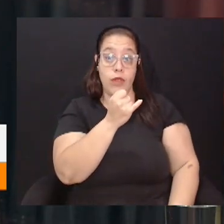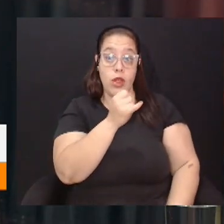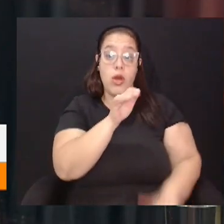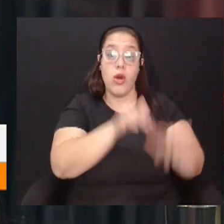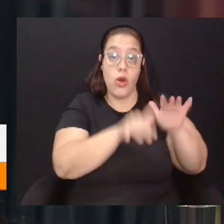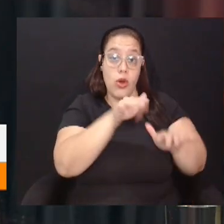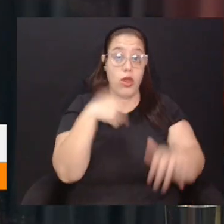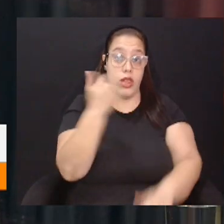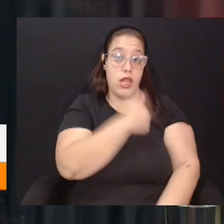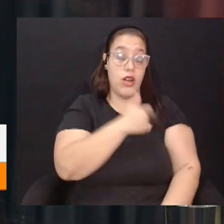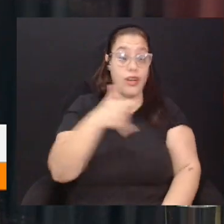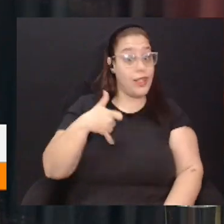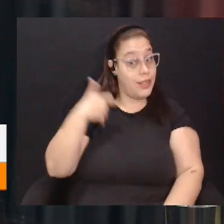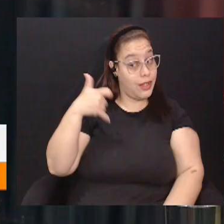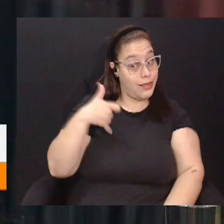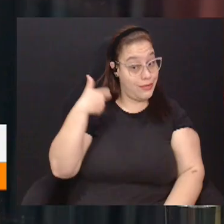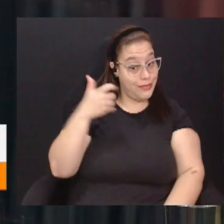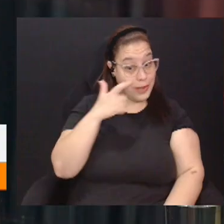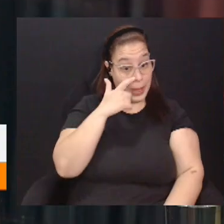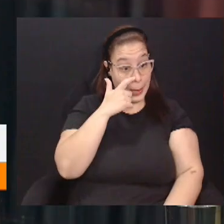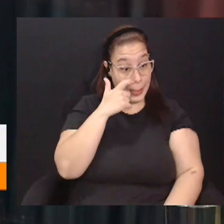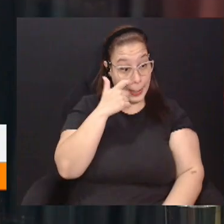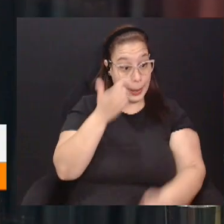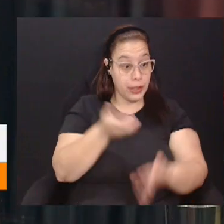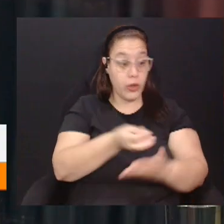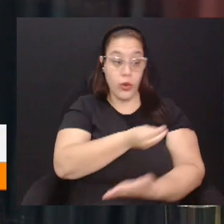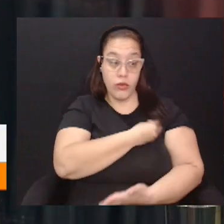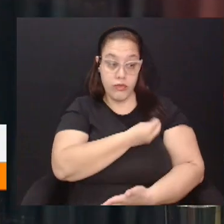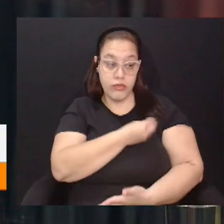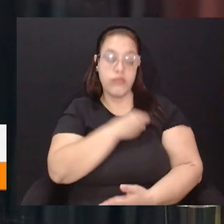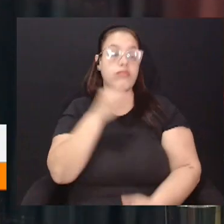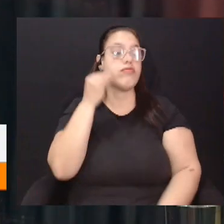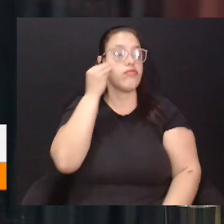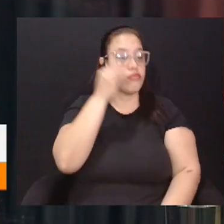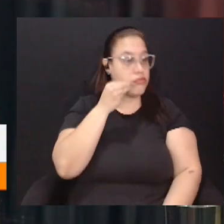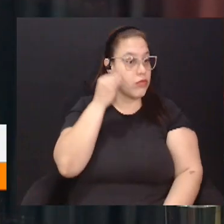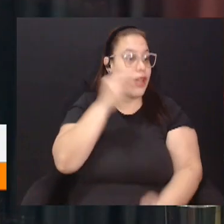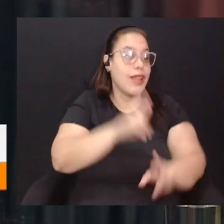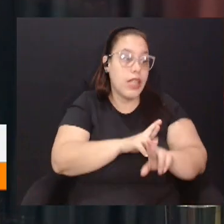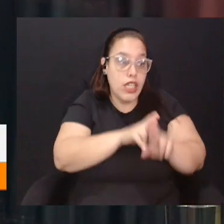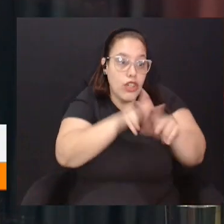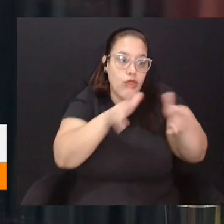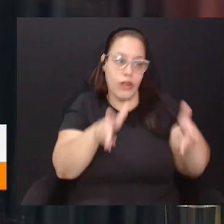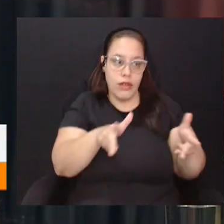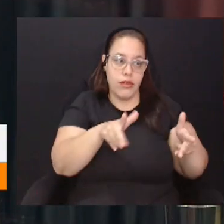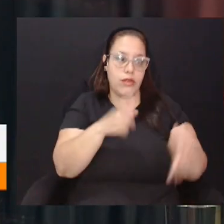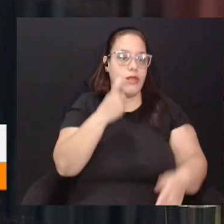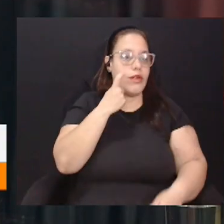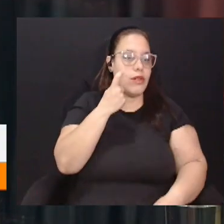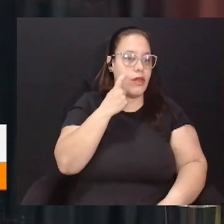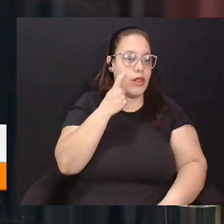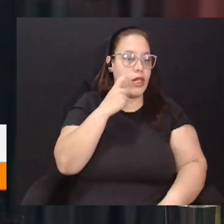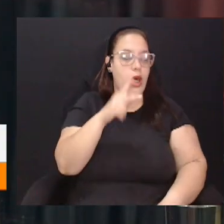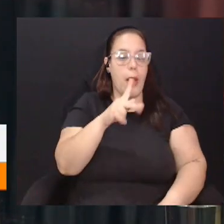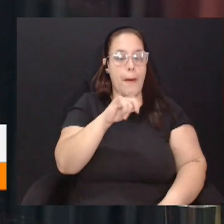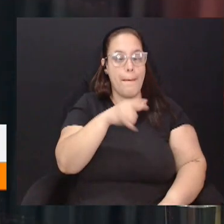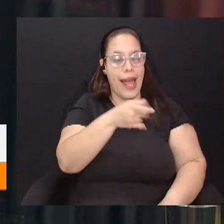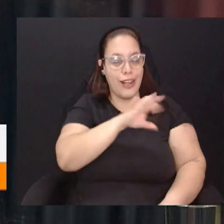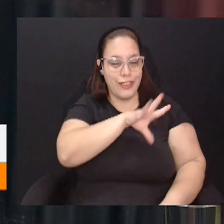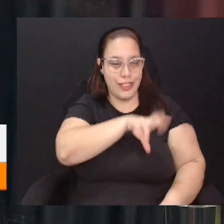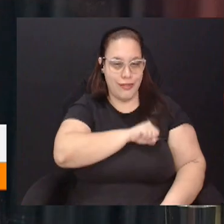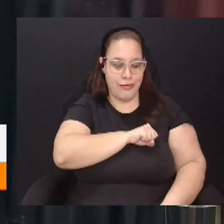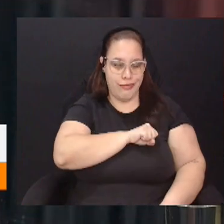idade são pessoas que viveram experiências diferentes na Sexta-feira da Paixão. Uhum. Então eu me lembro